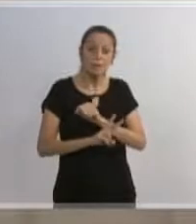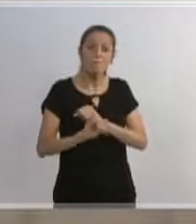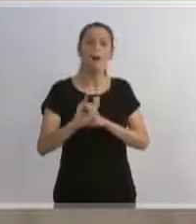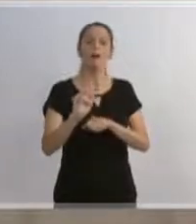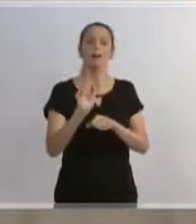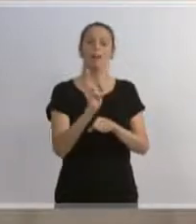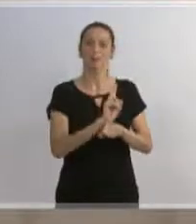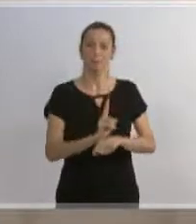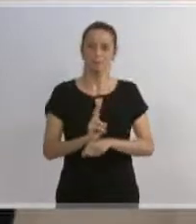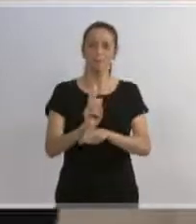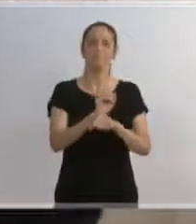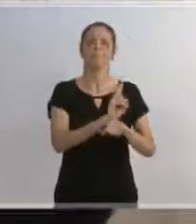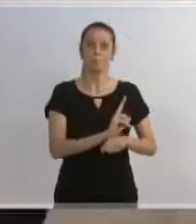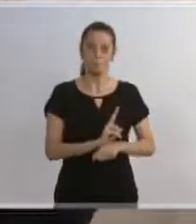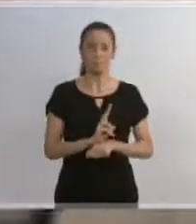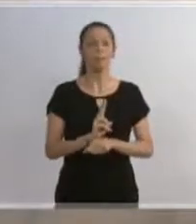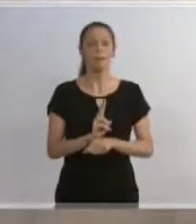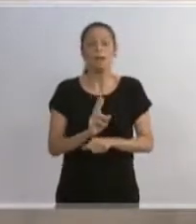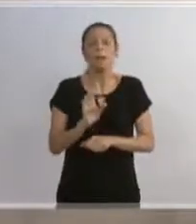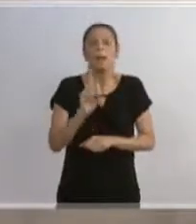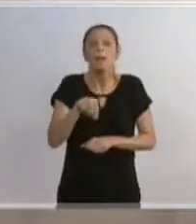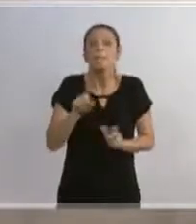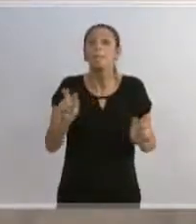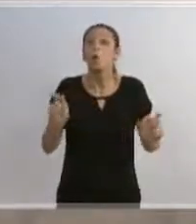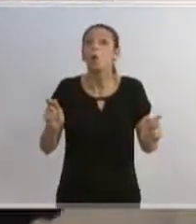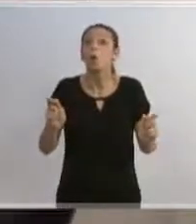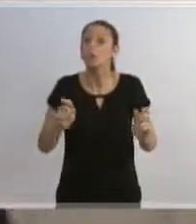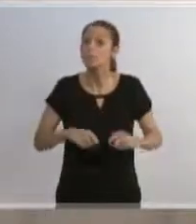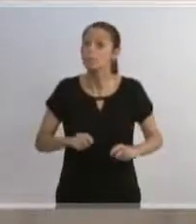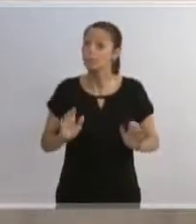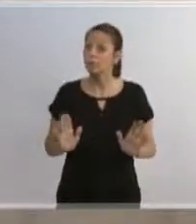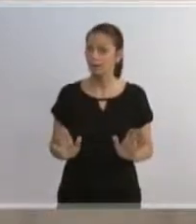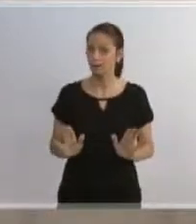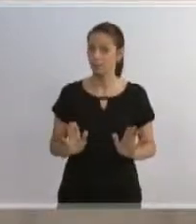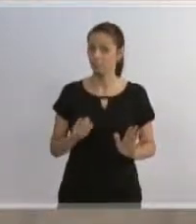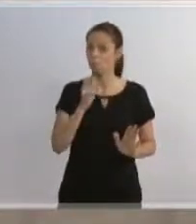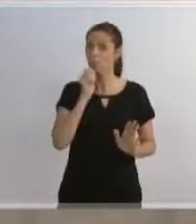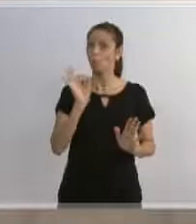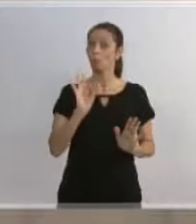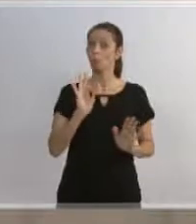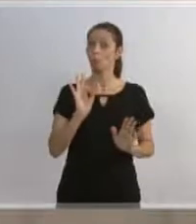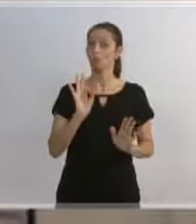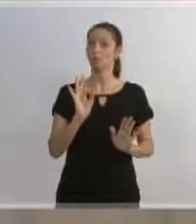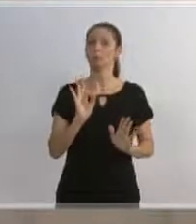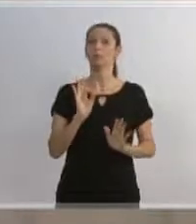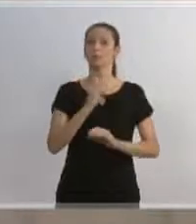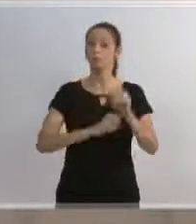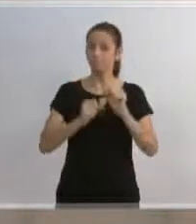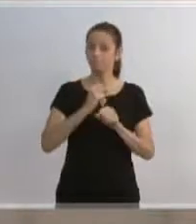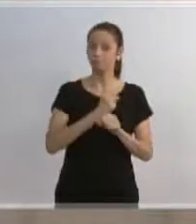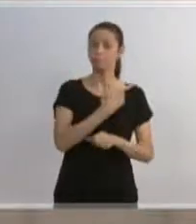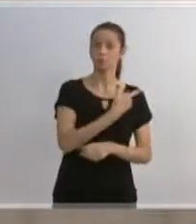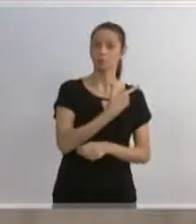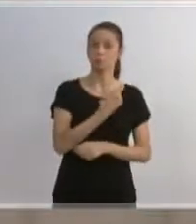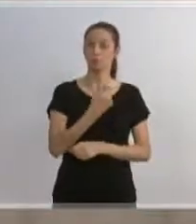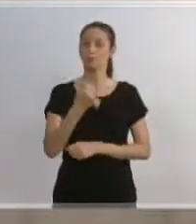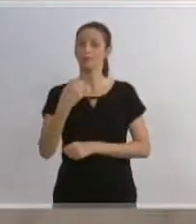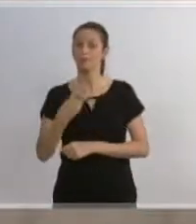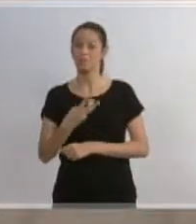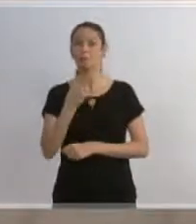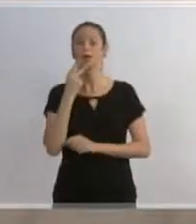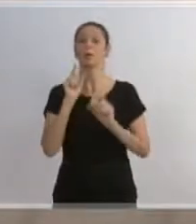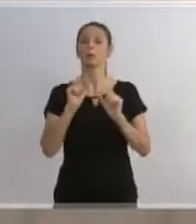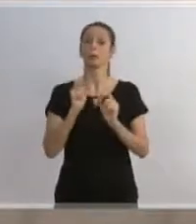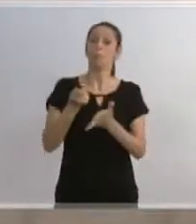fiscalizador de uma possibilidade que não existe. O texto está ali, o projeto é de 2003, o Décio Nery de Lima, diz o seguinte, que é obrigada